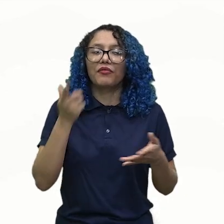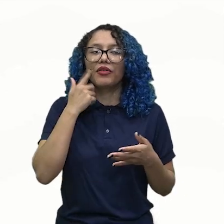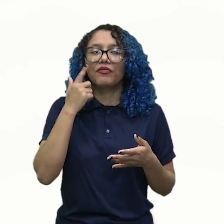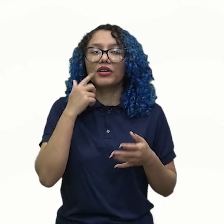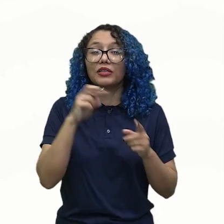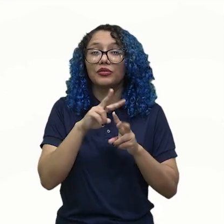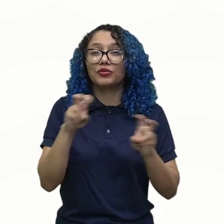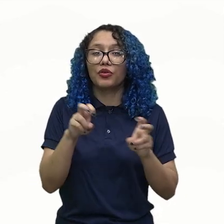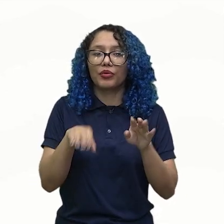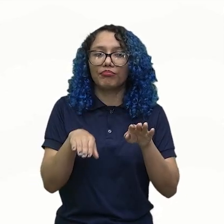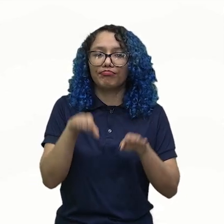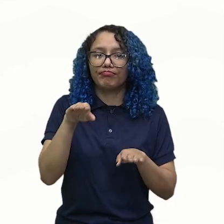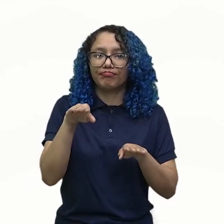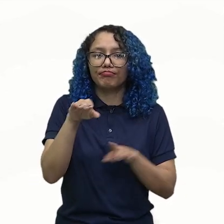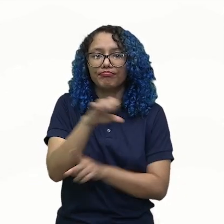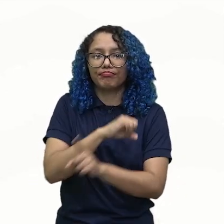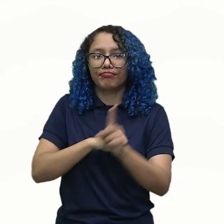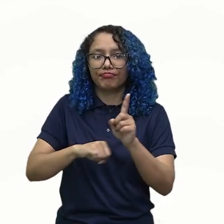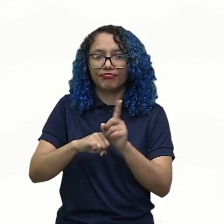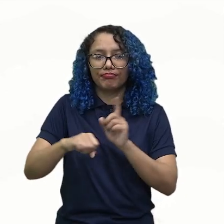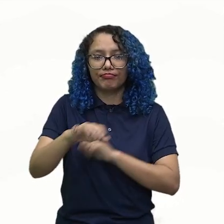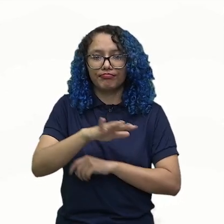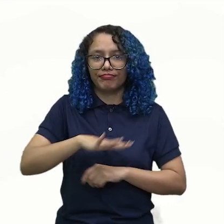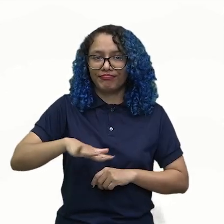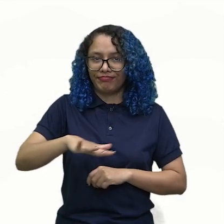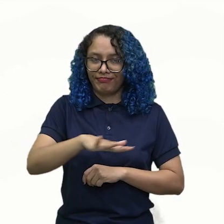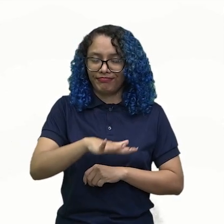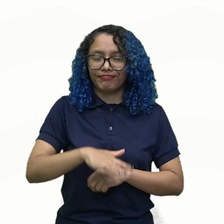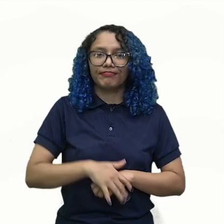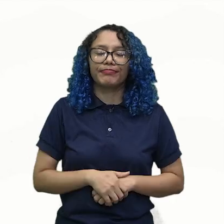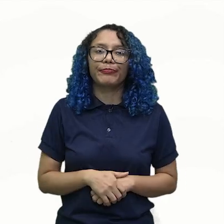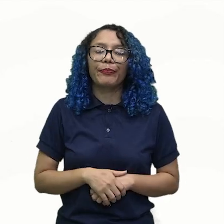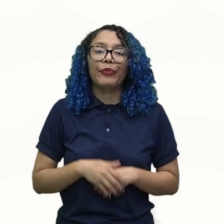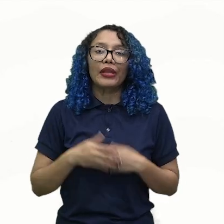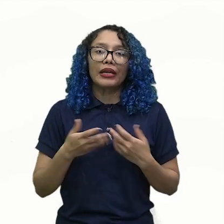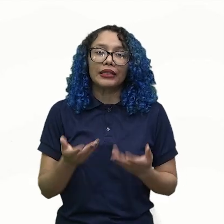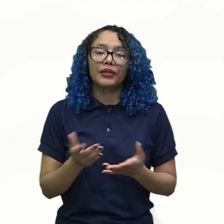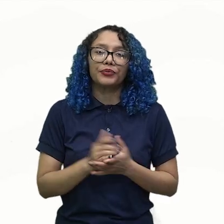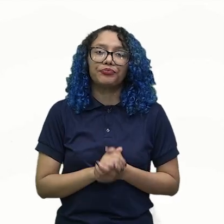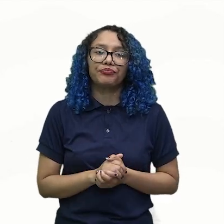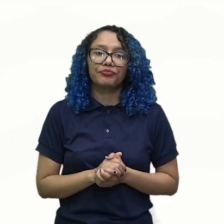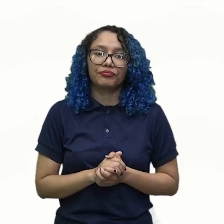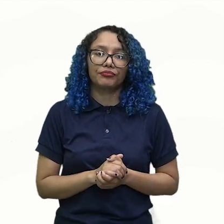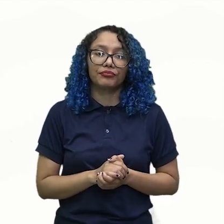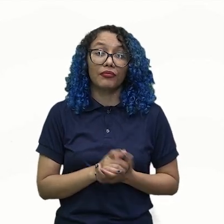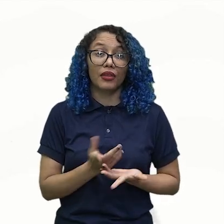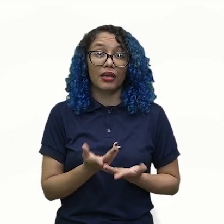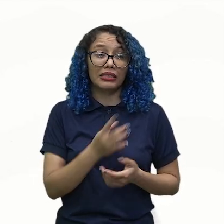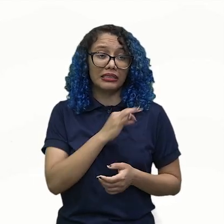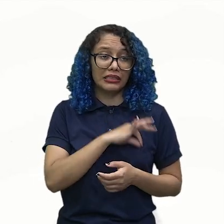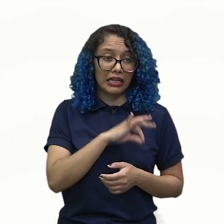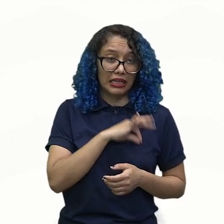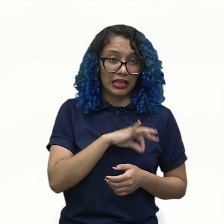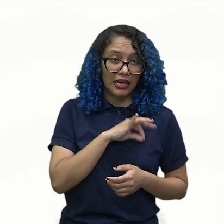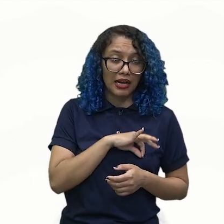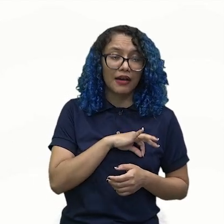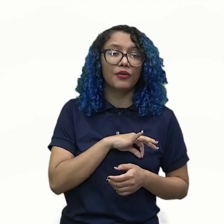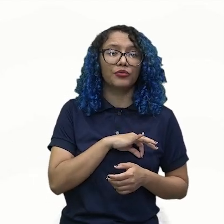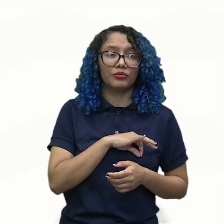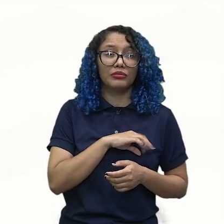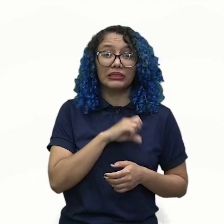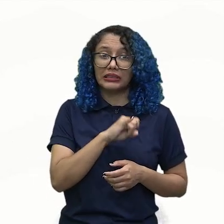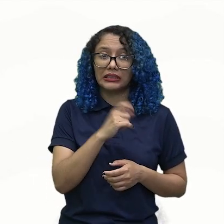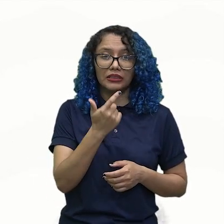de desigualdade socioespacial. Olha, a desigualdade no acesso à renda vai levar, consequentemente,